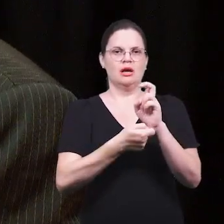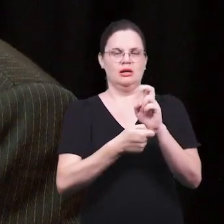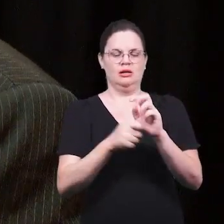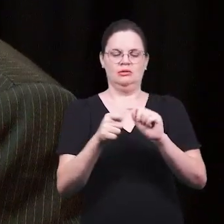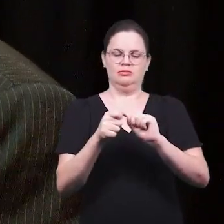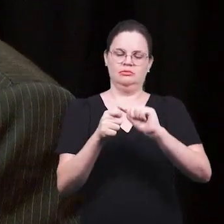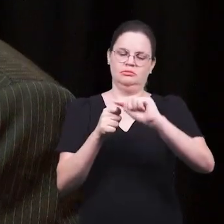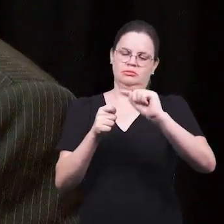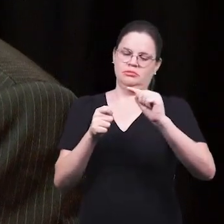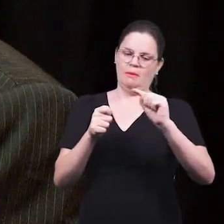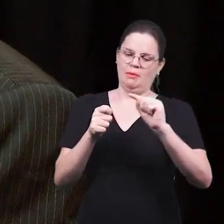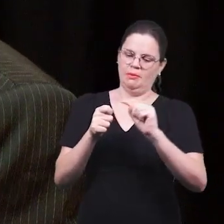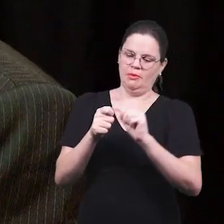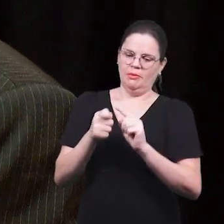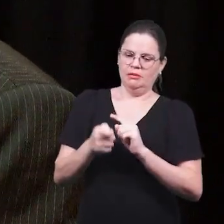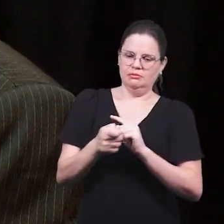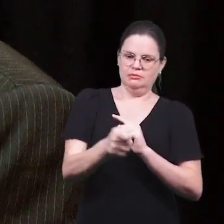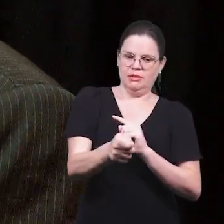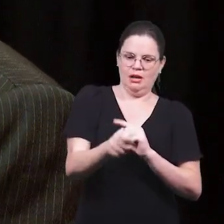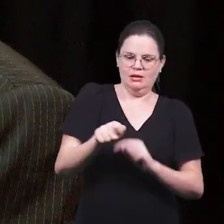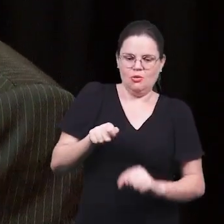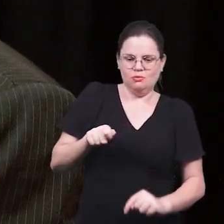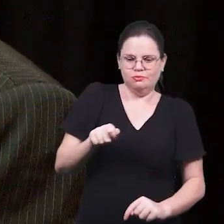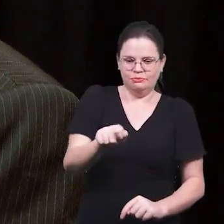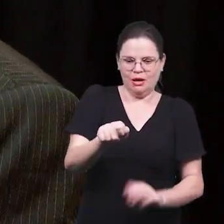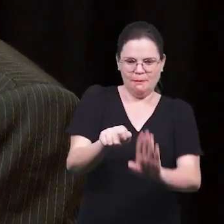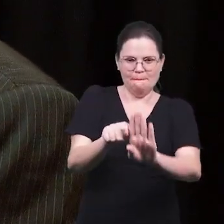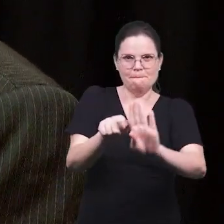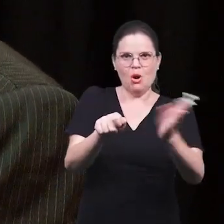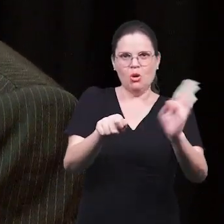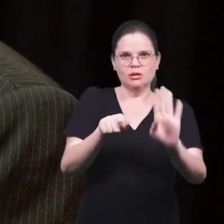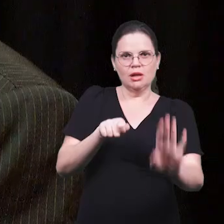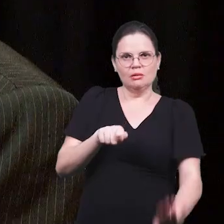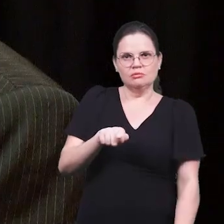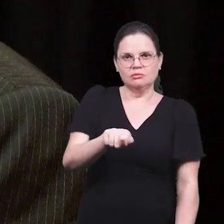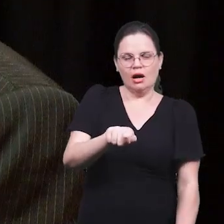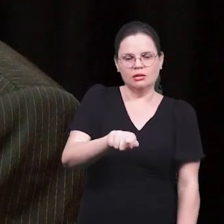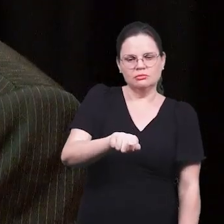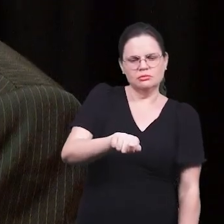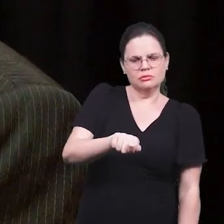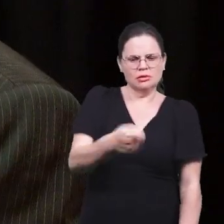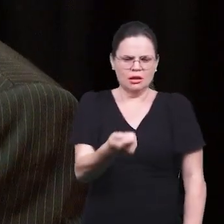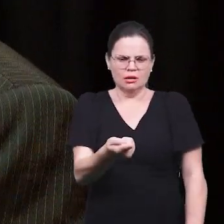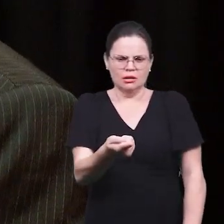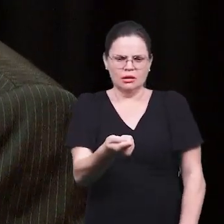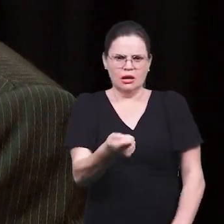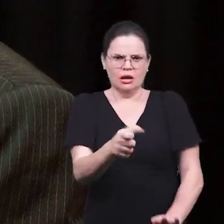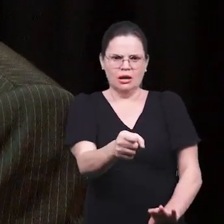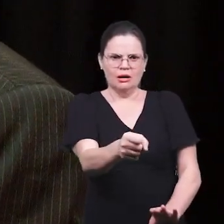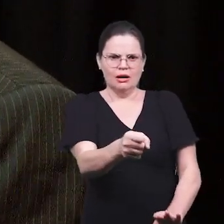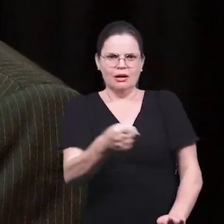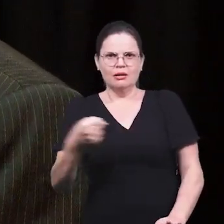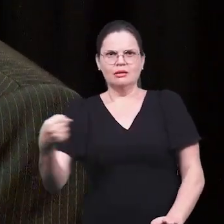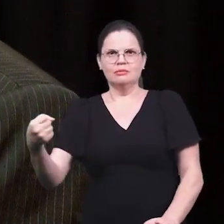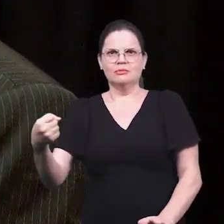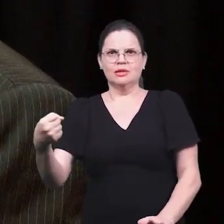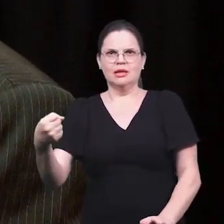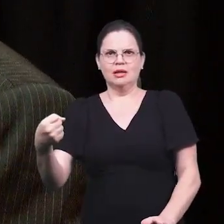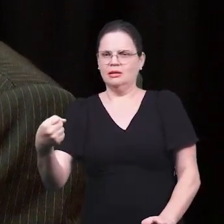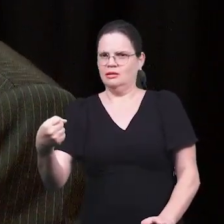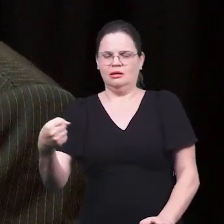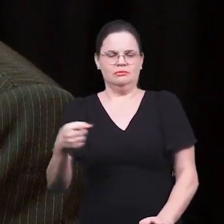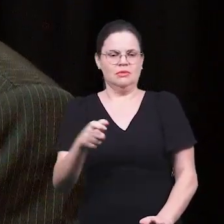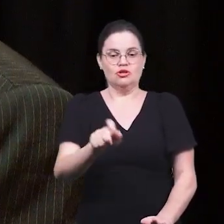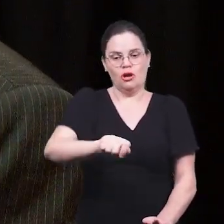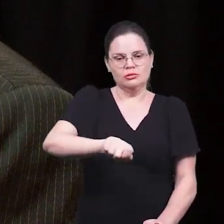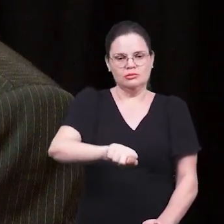chave. A chave, ela tinha 5 segredos, né? Era para abrir a porta, eu introduzia a